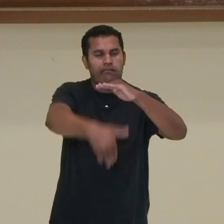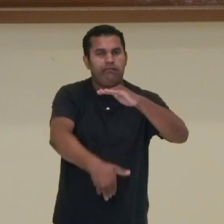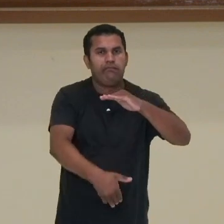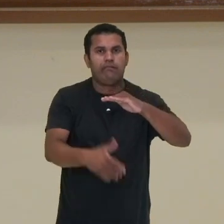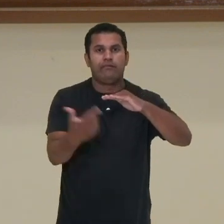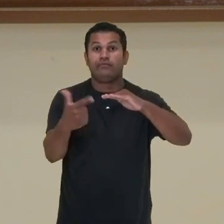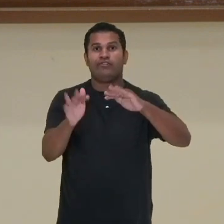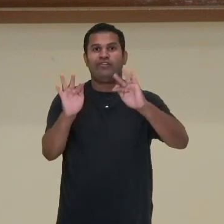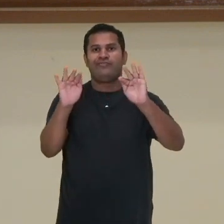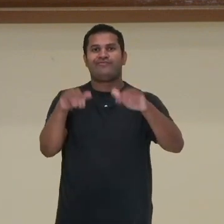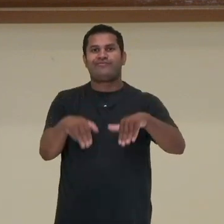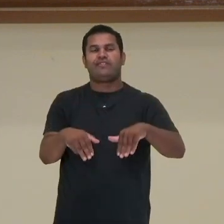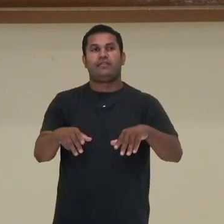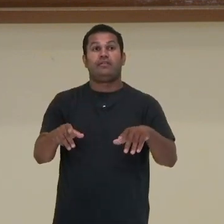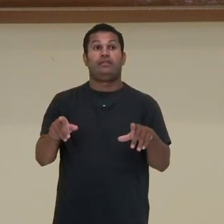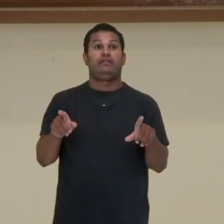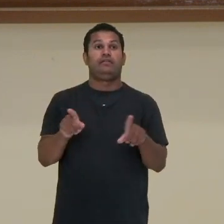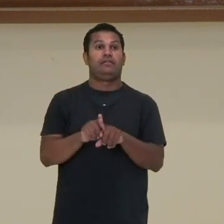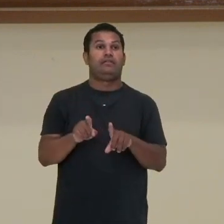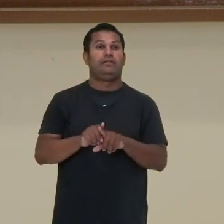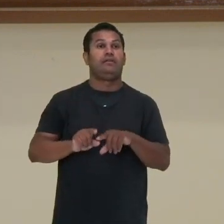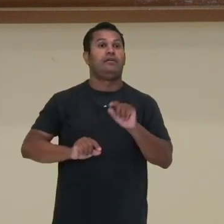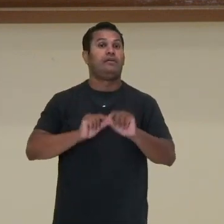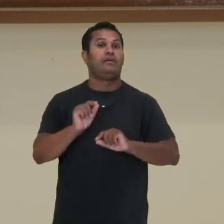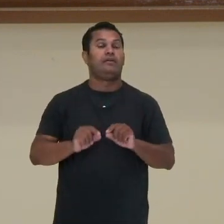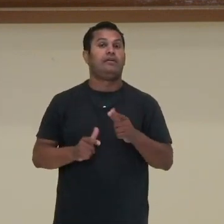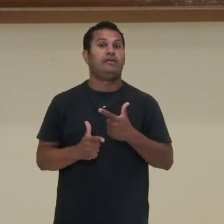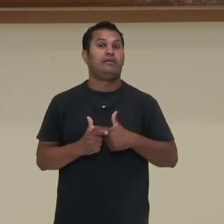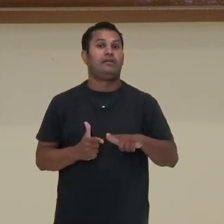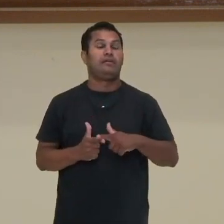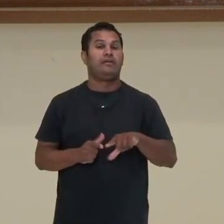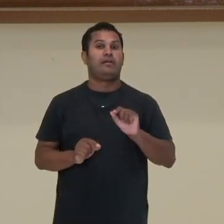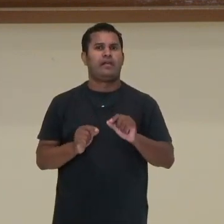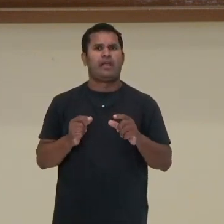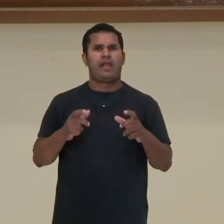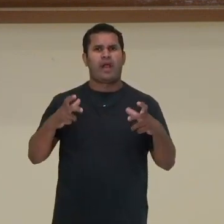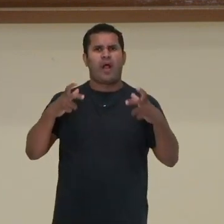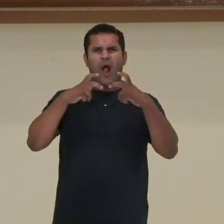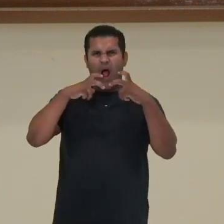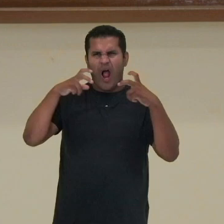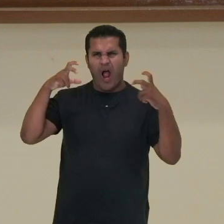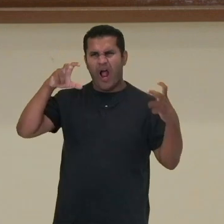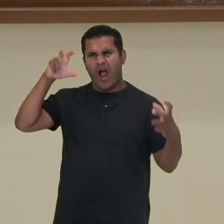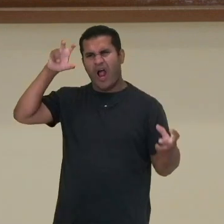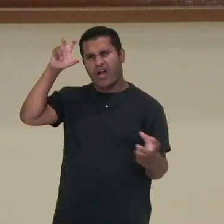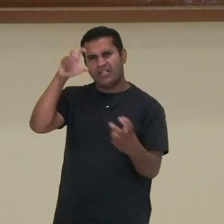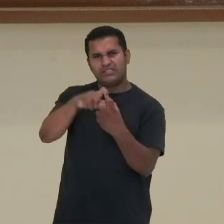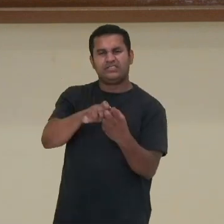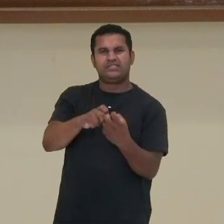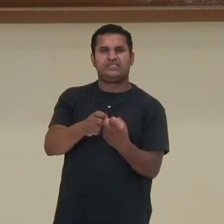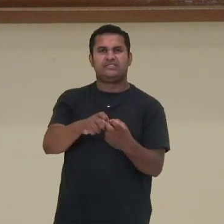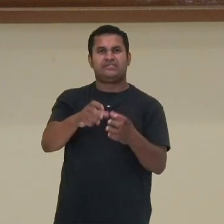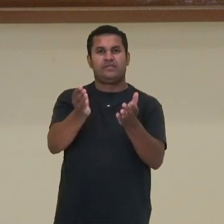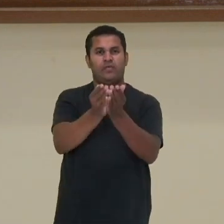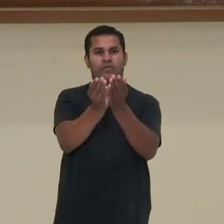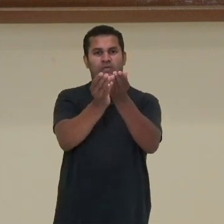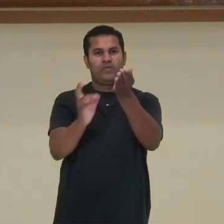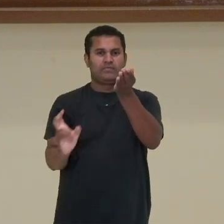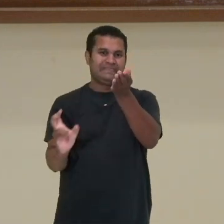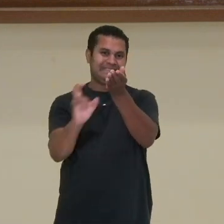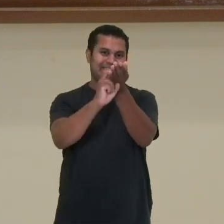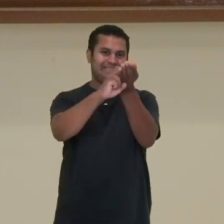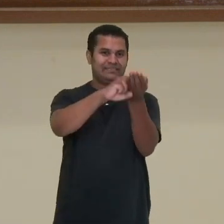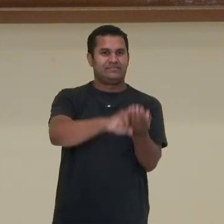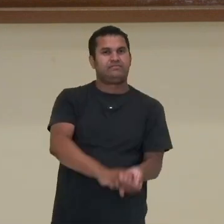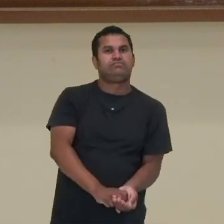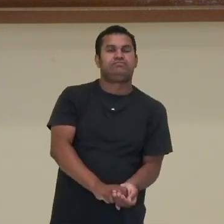e que é possível então comercializar com locais distantes e não ter que ficar só navegando pelo oceano,